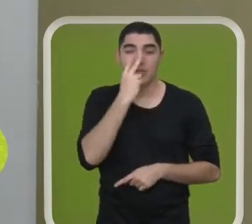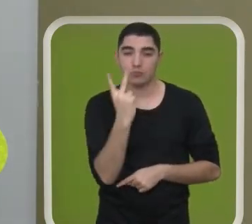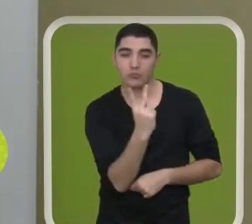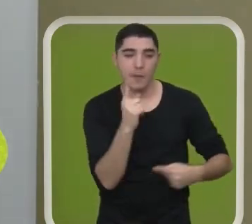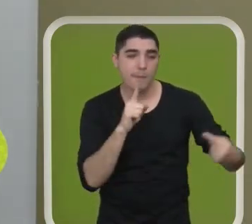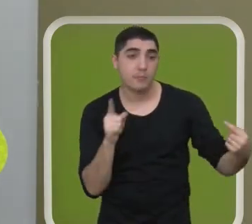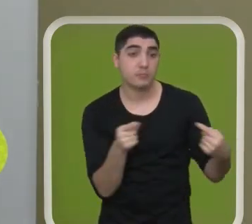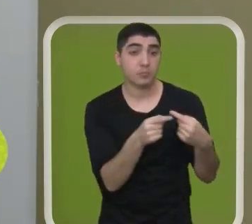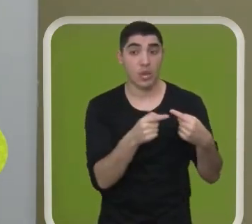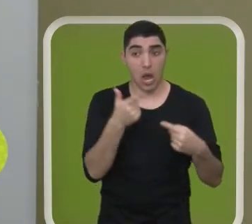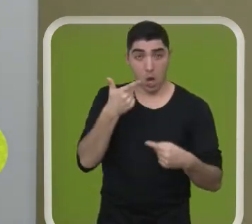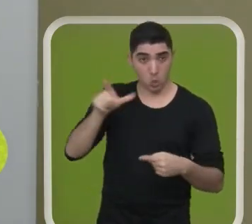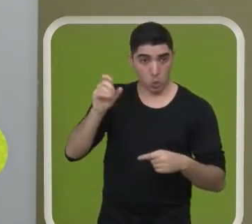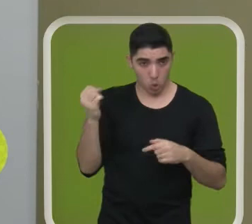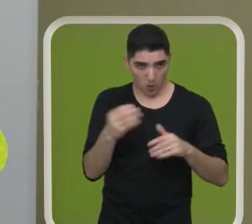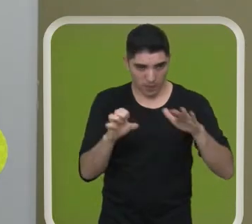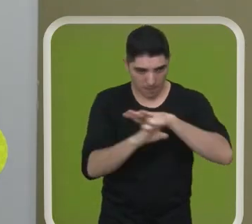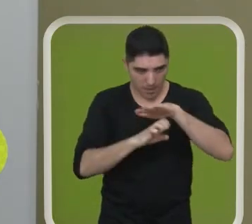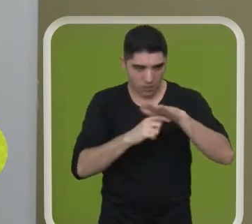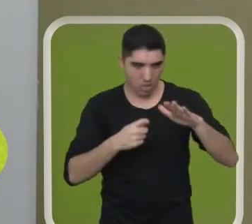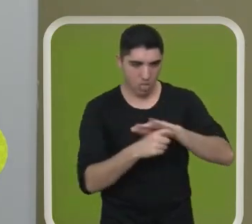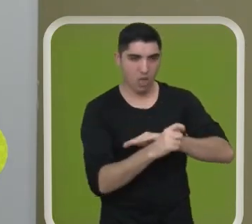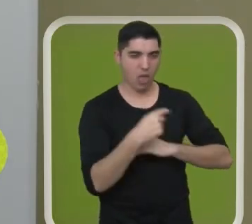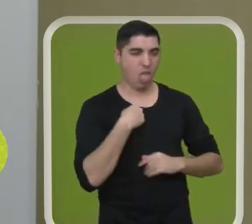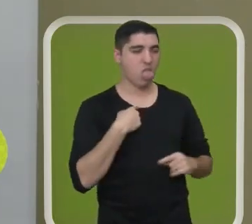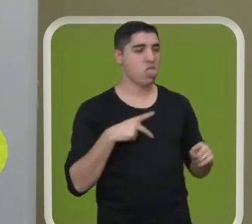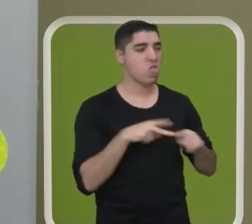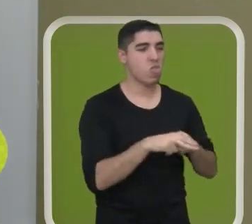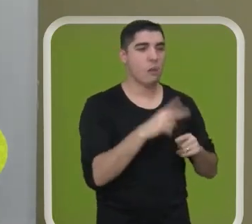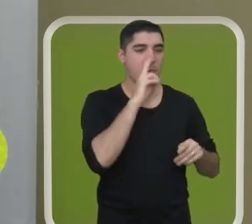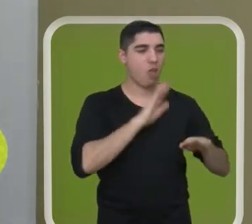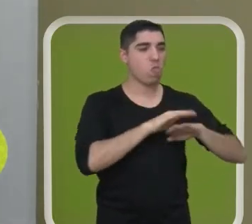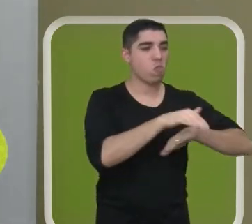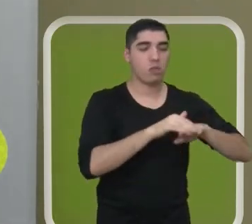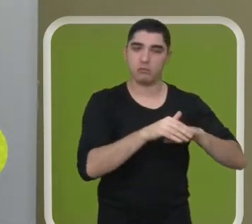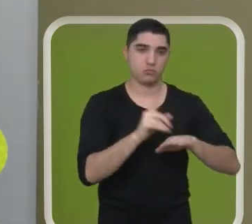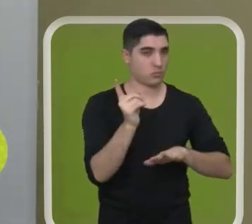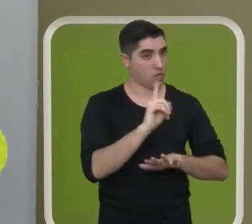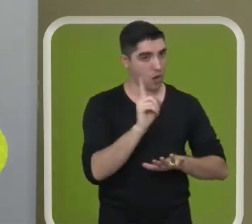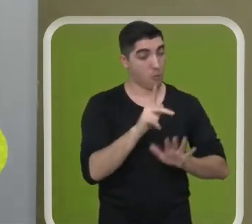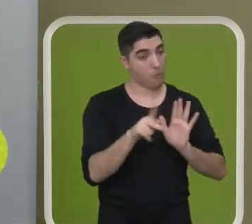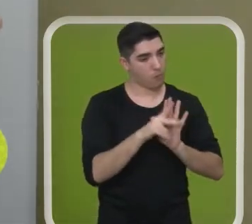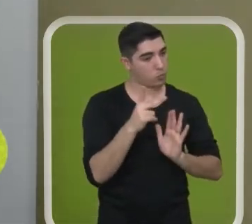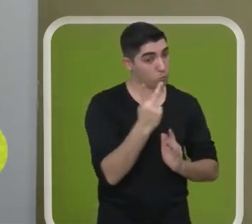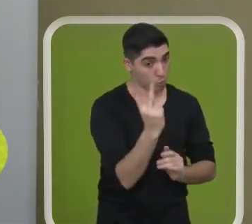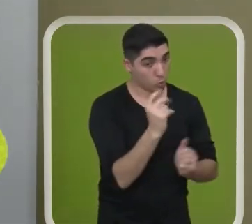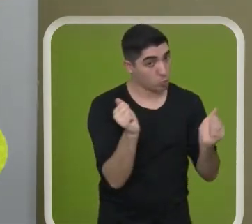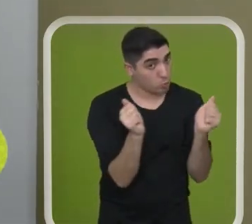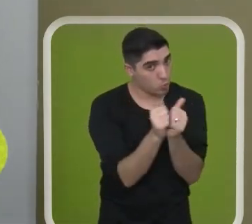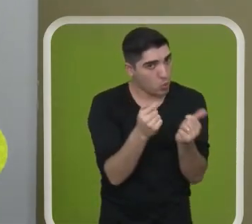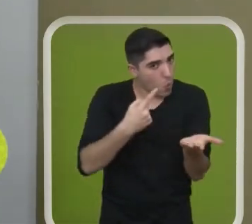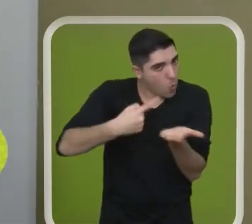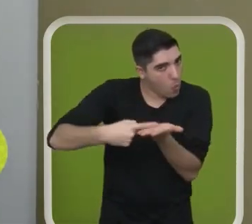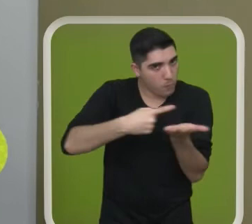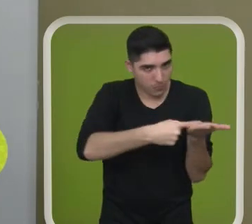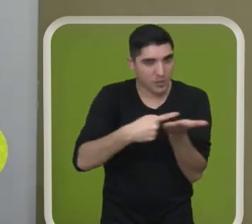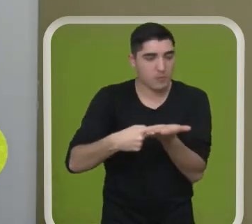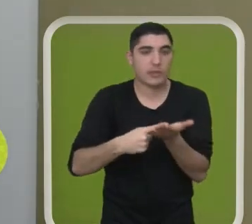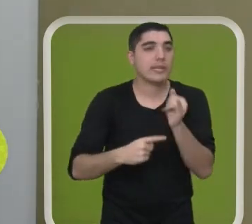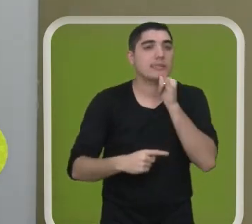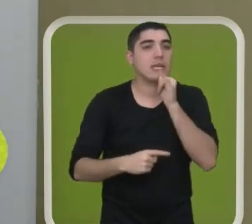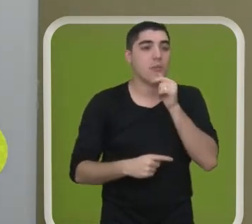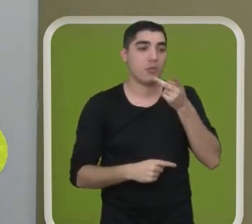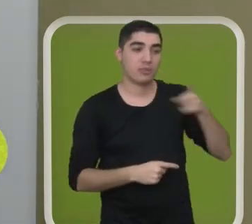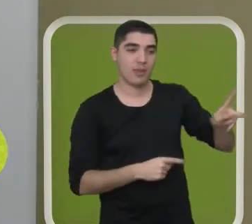não consegue intervir. Por exemplo, alteração, quem consegue fazer é só esses 10% do clube